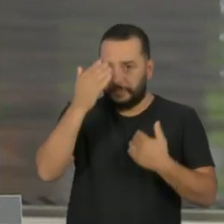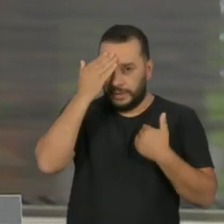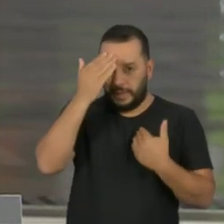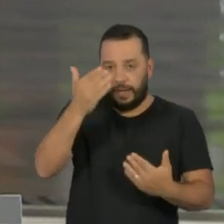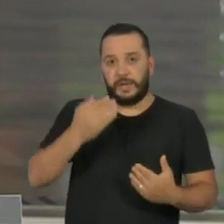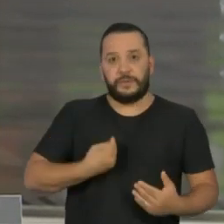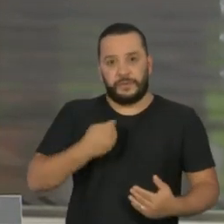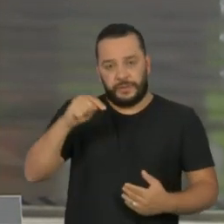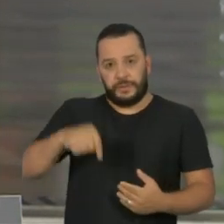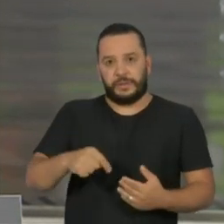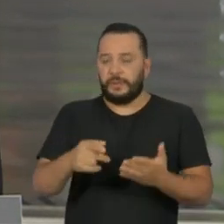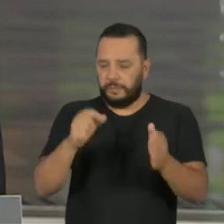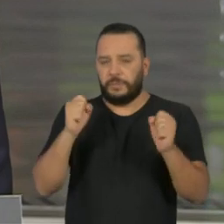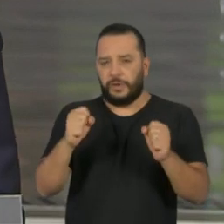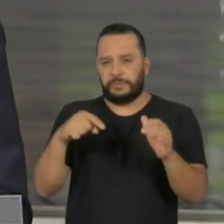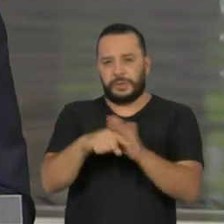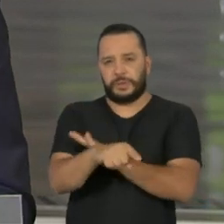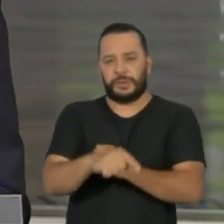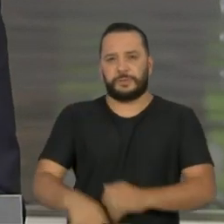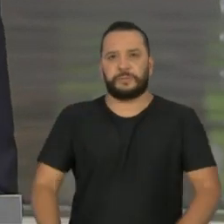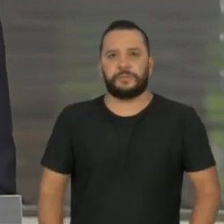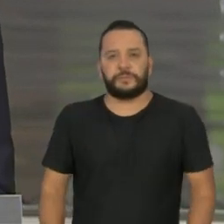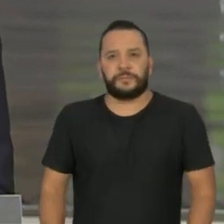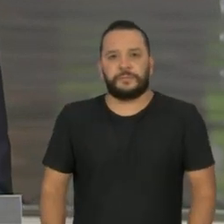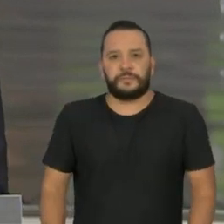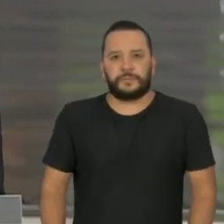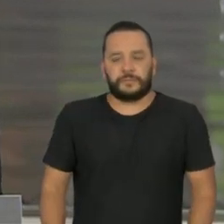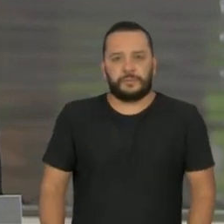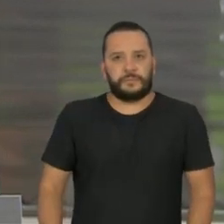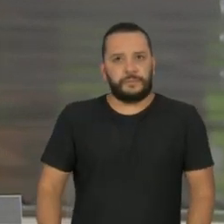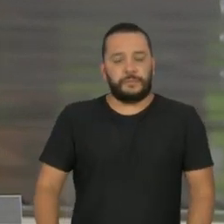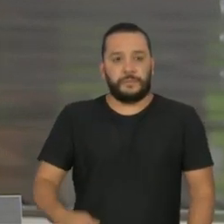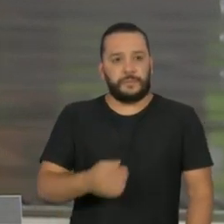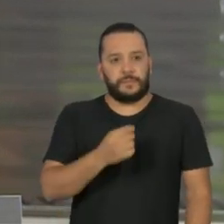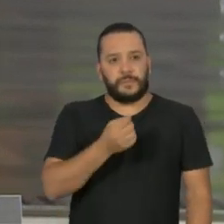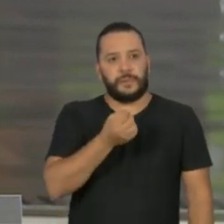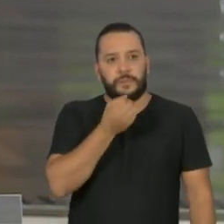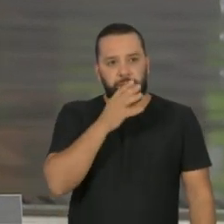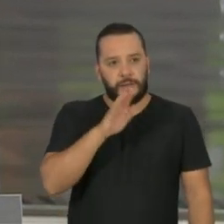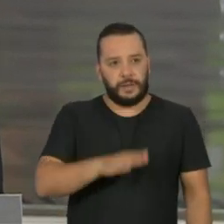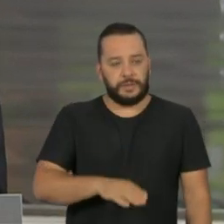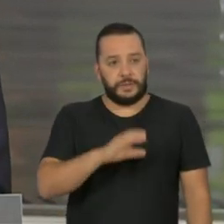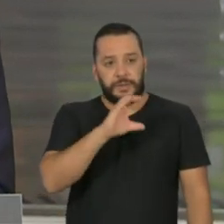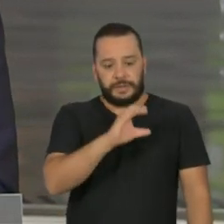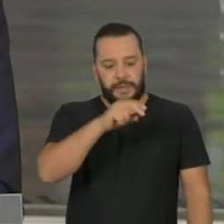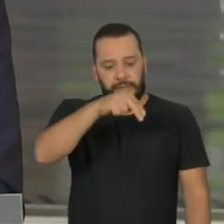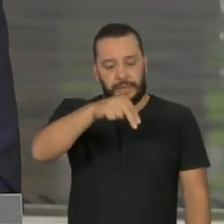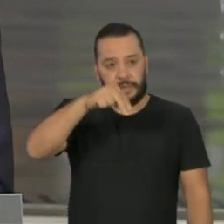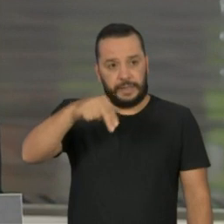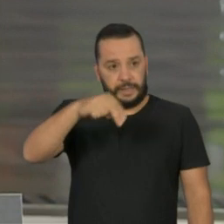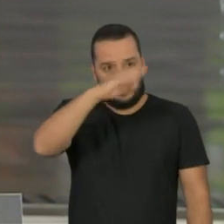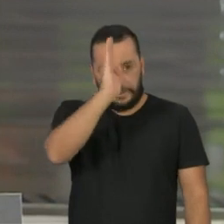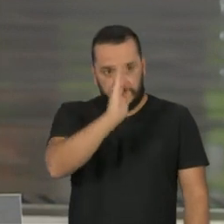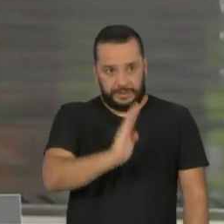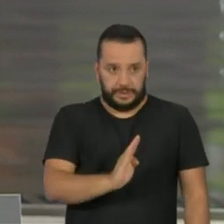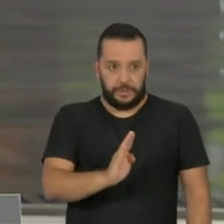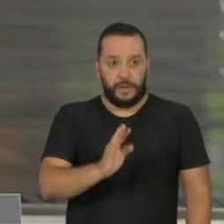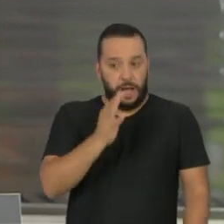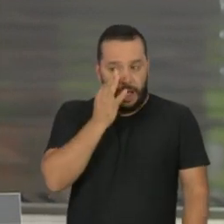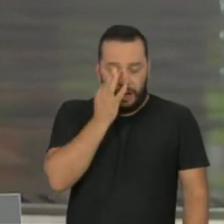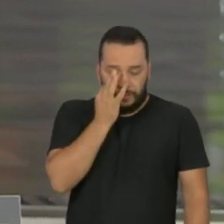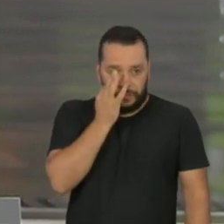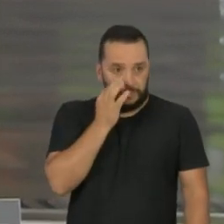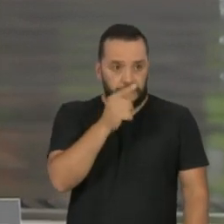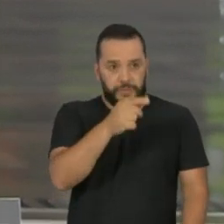presença. Boa tarde. Sua pergunta, por favor. Boa tarde, governador. A gente está ao vivo pela CNN Brasil. Eu queria falar sobre isso que vocês